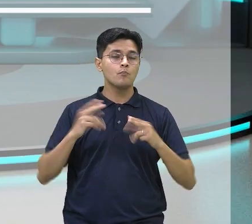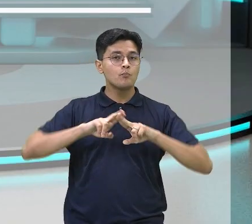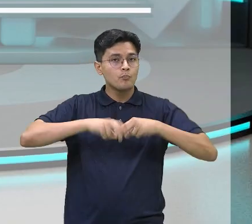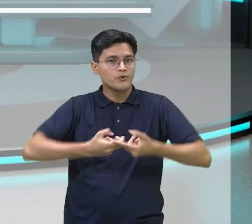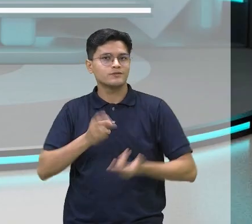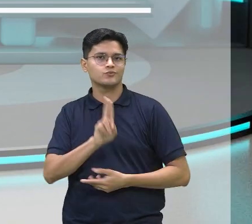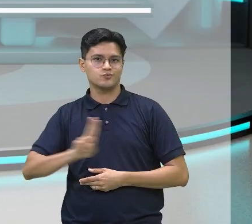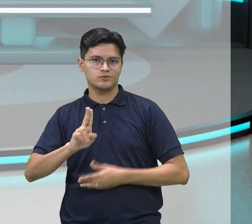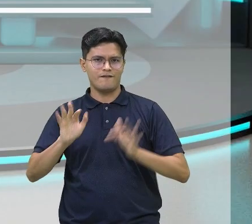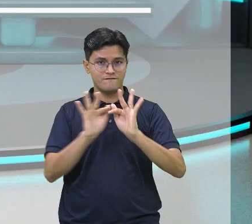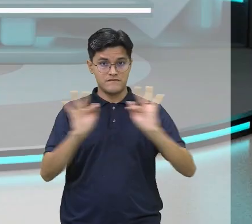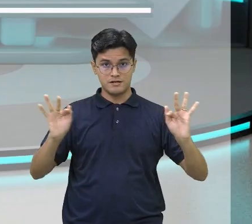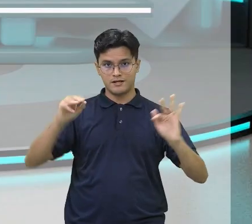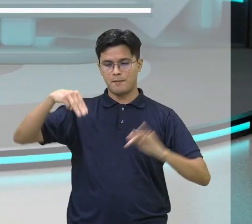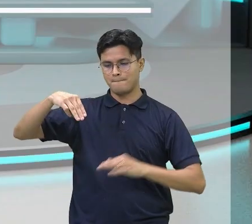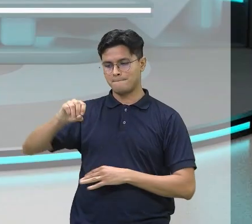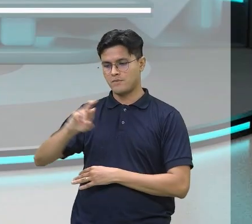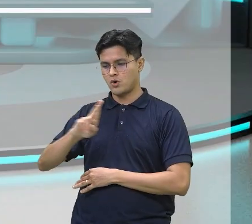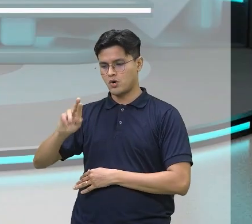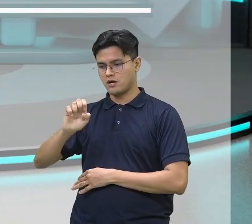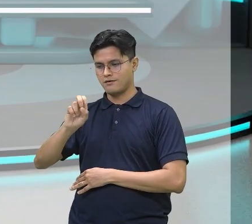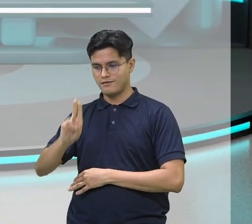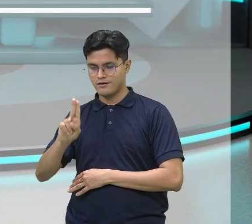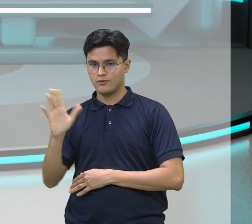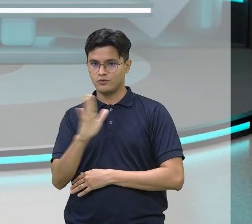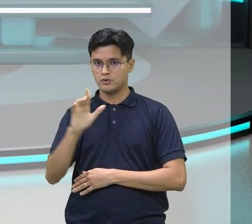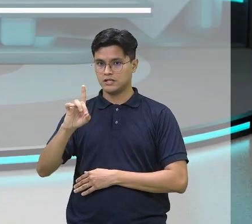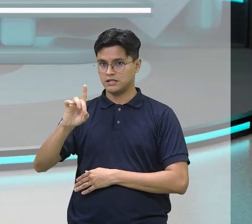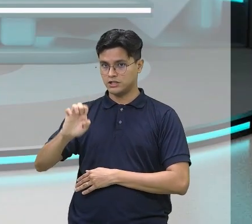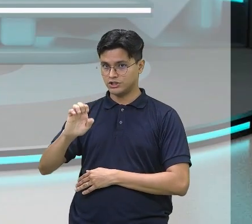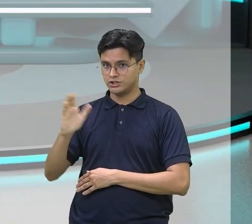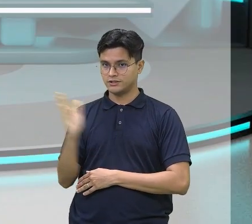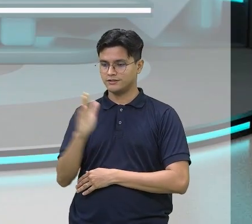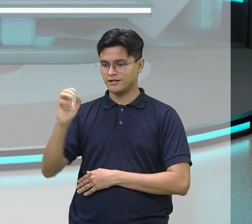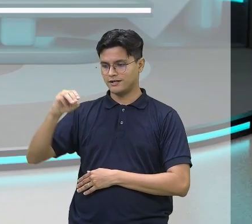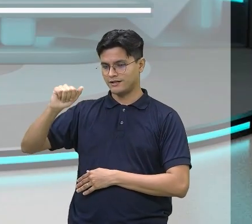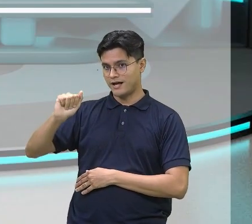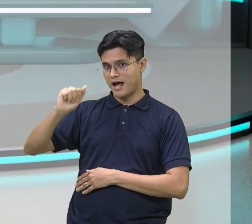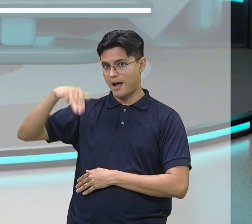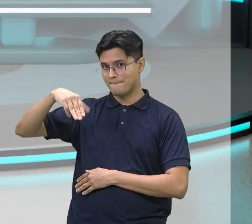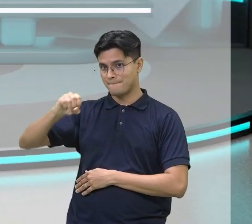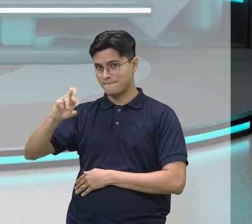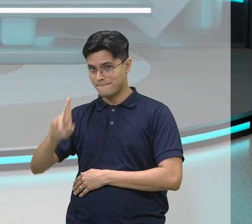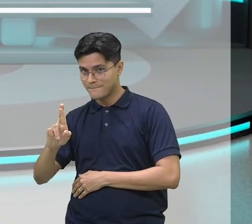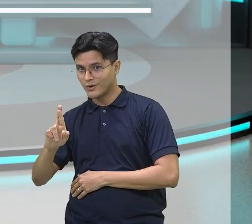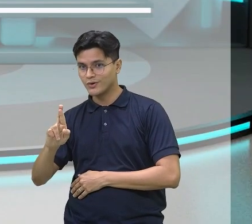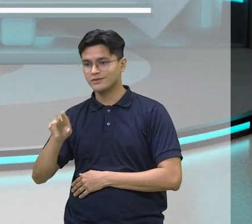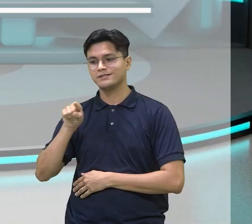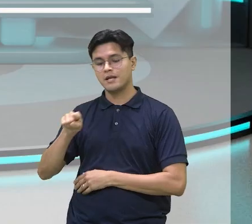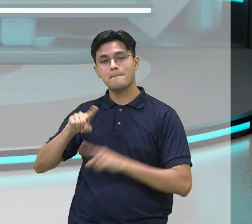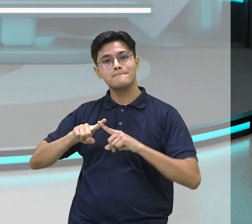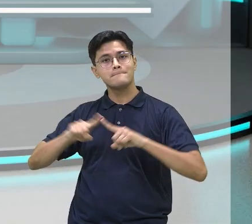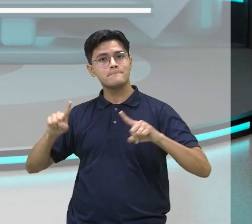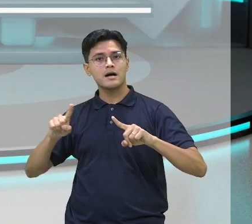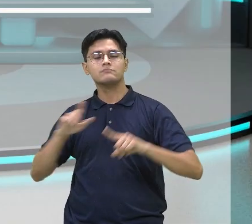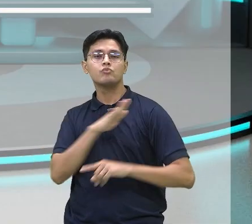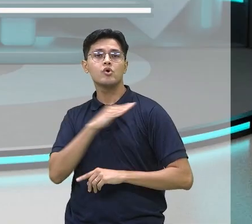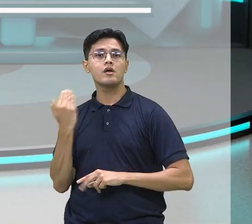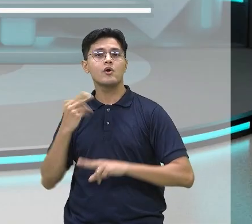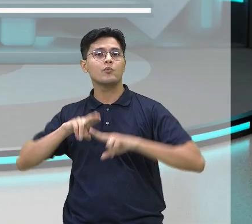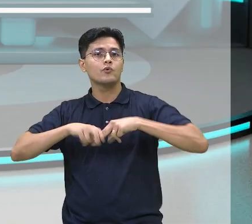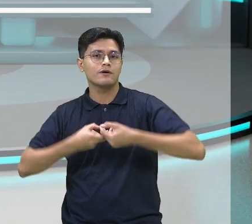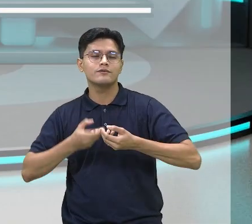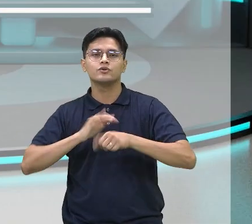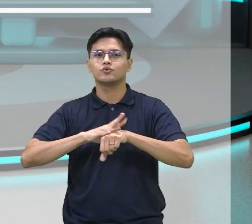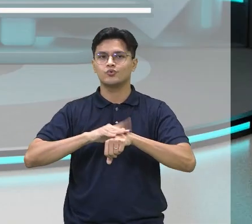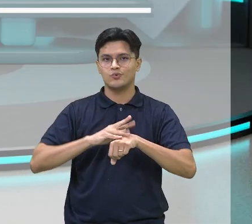da doença, né, da tuberculose. Então, tem aí, né, todas as escritas desse movimento da segunda